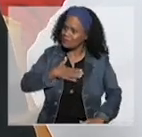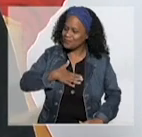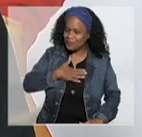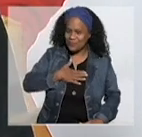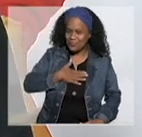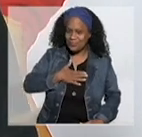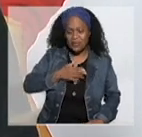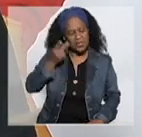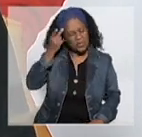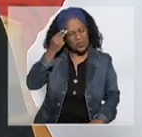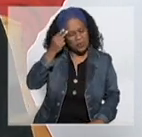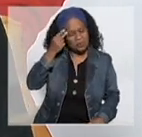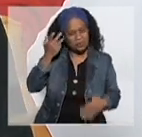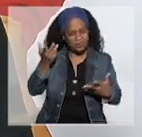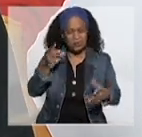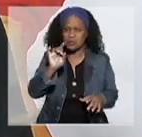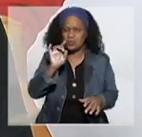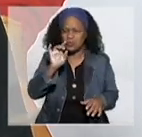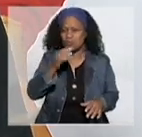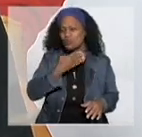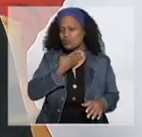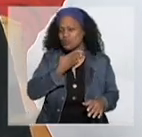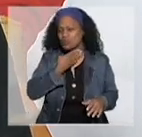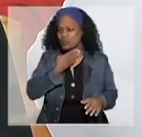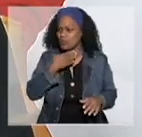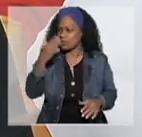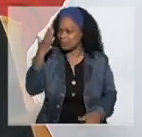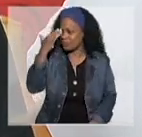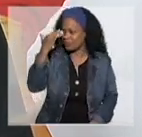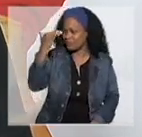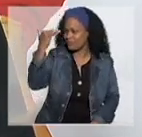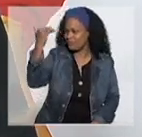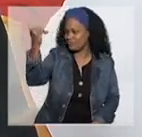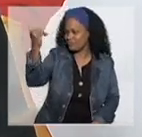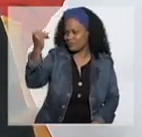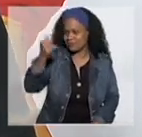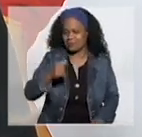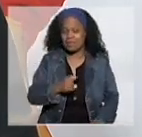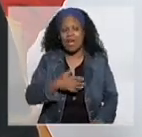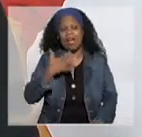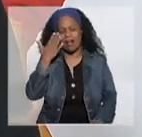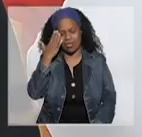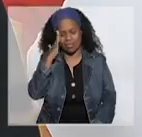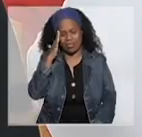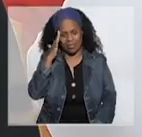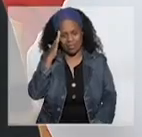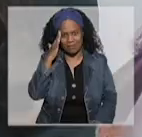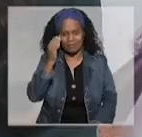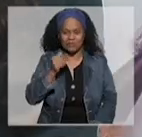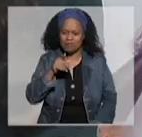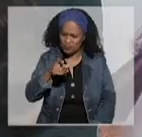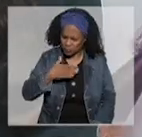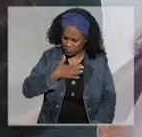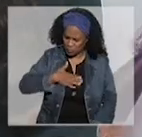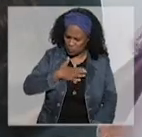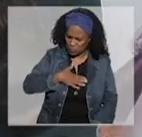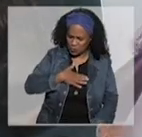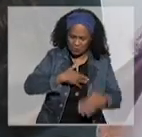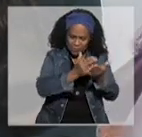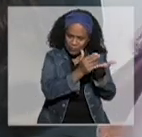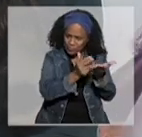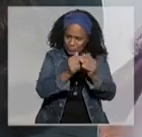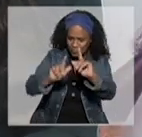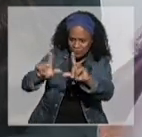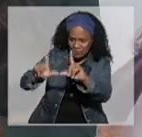instrumento. Geralmente é assim. Ou às vezes até o som, assim, atrai de certa forma, entendeu? Entendi. E você gostava da